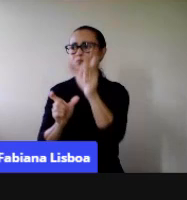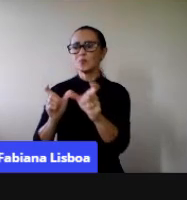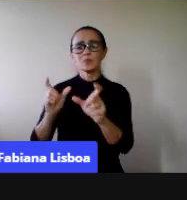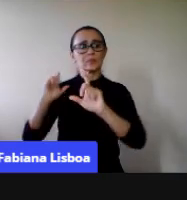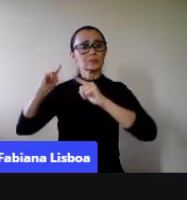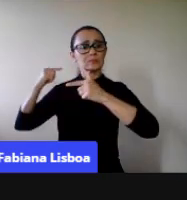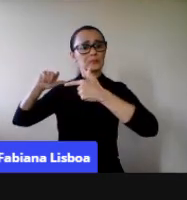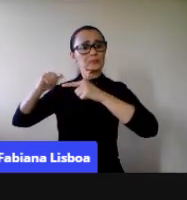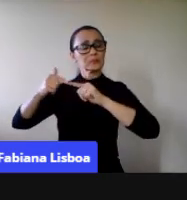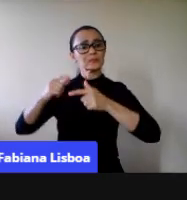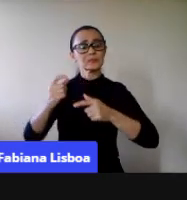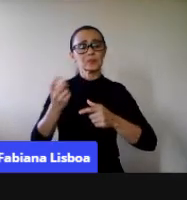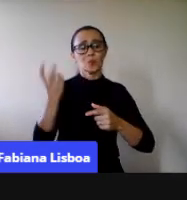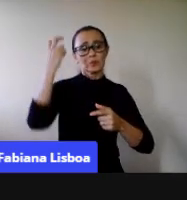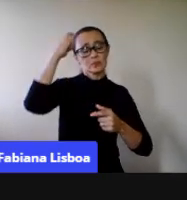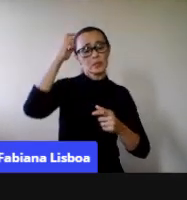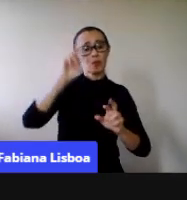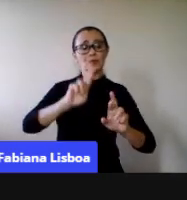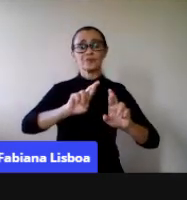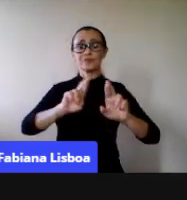cultural.